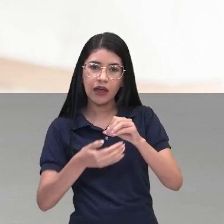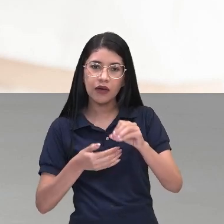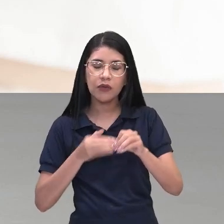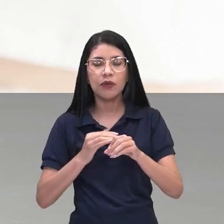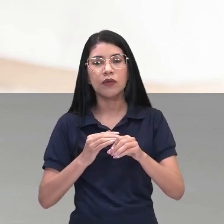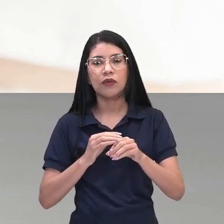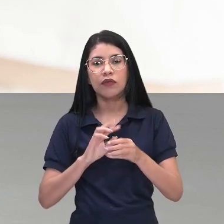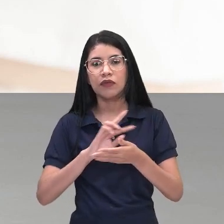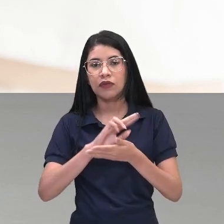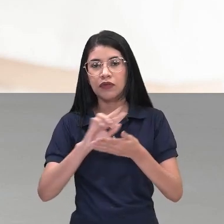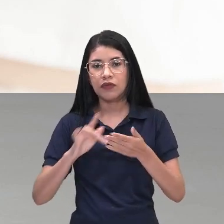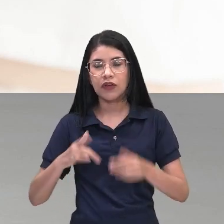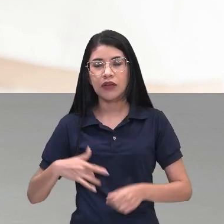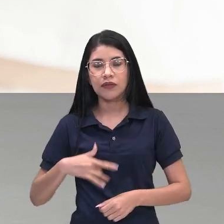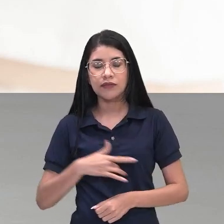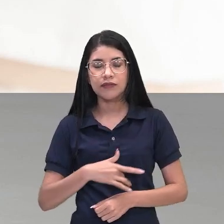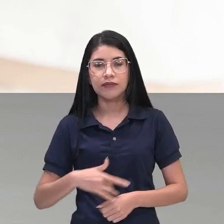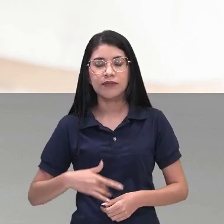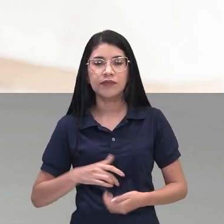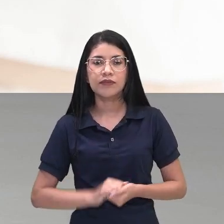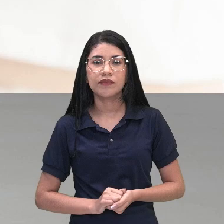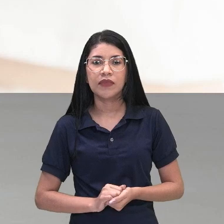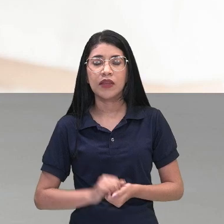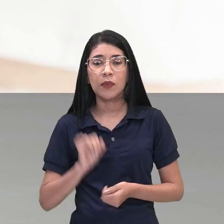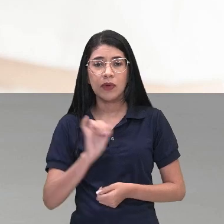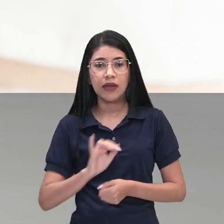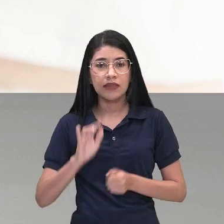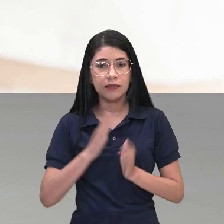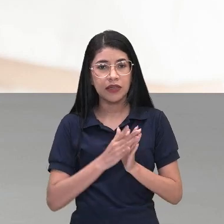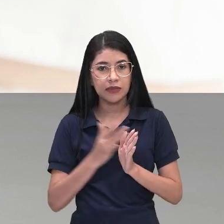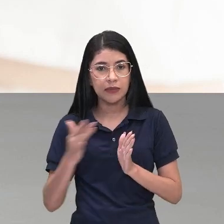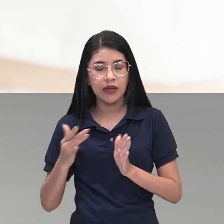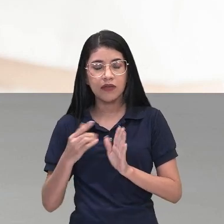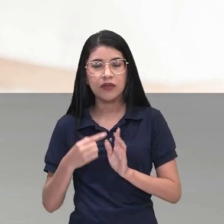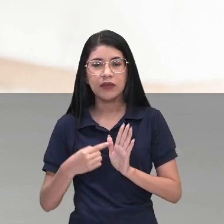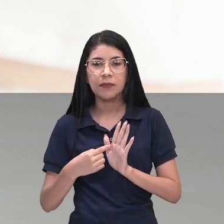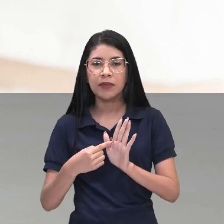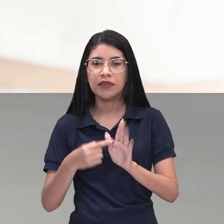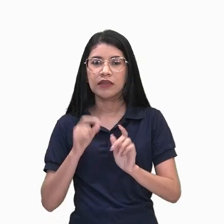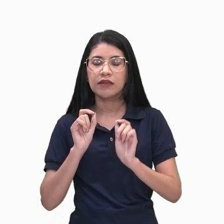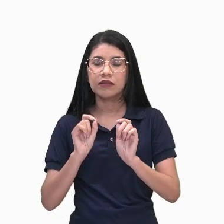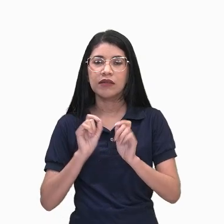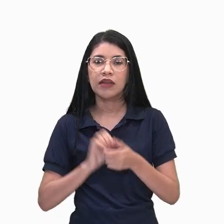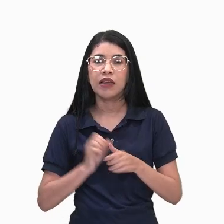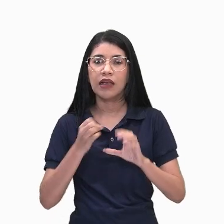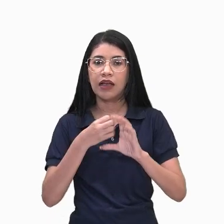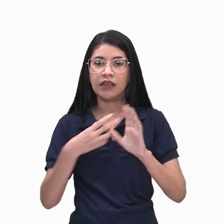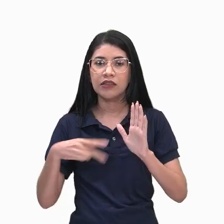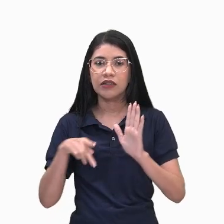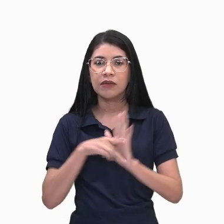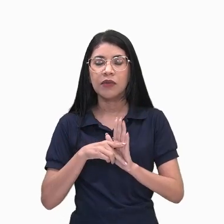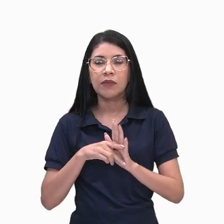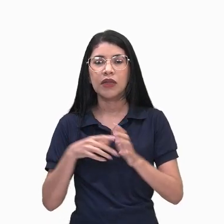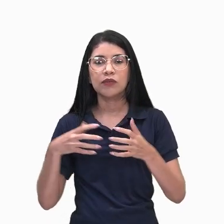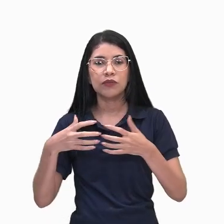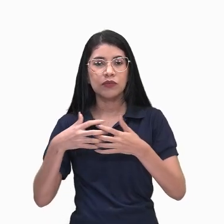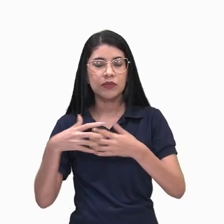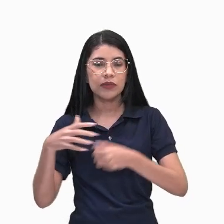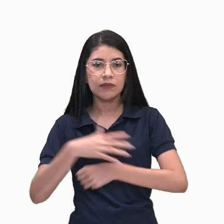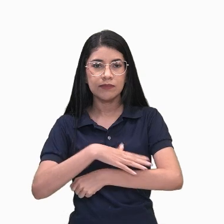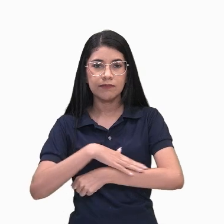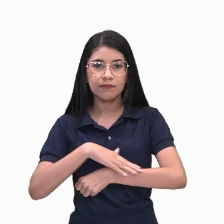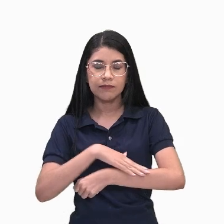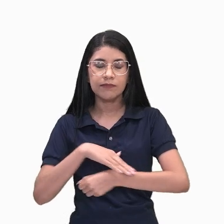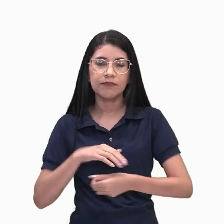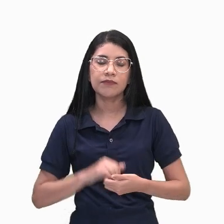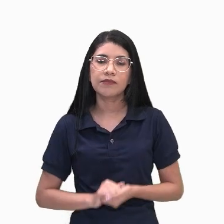vai observar. Então, a partir das próximas imagens, você acompanha comigo aí as características do tecido epitelial. Então,